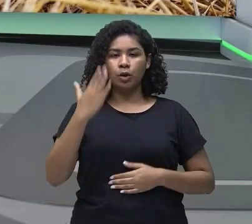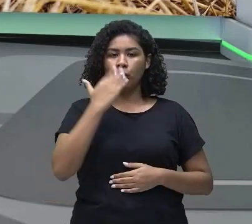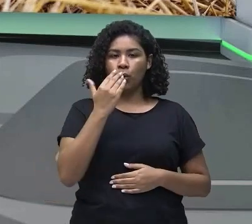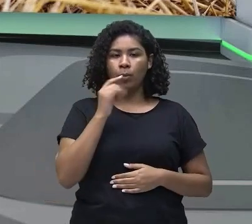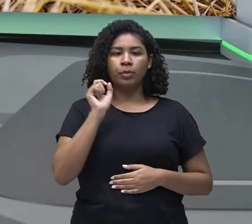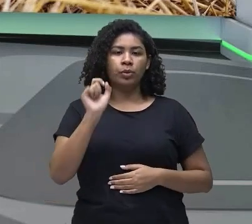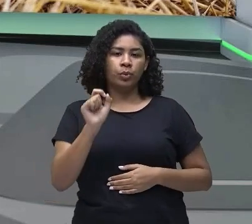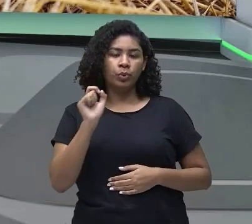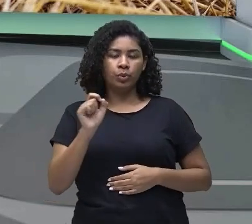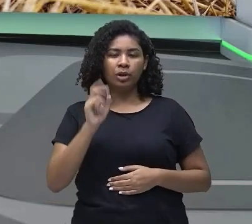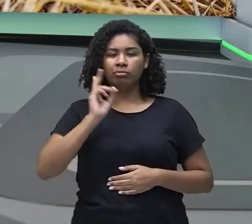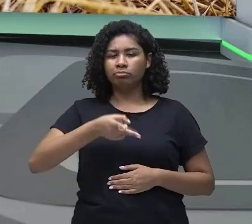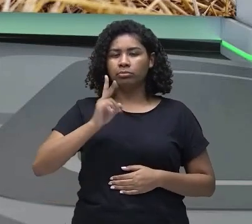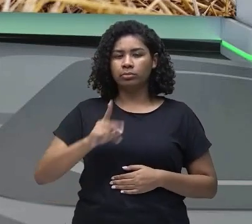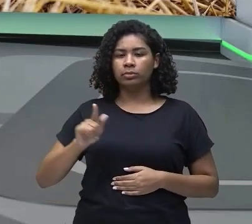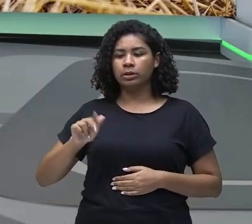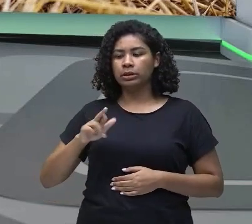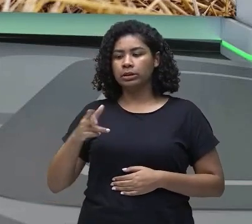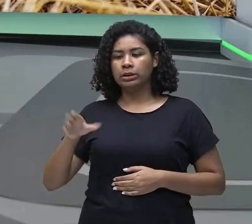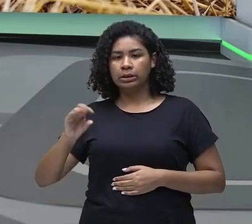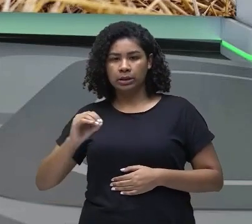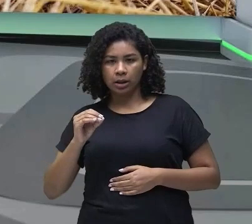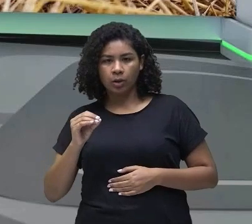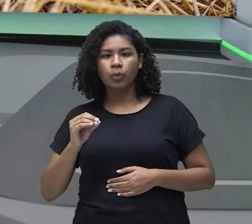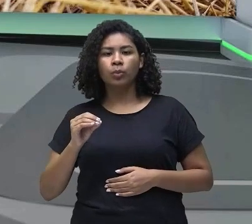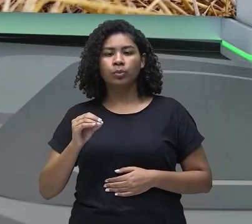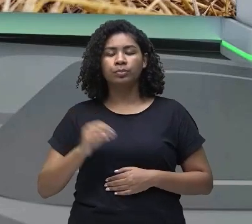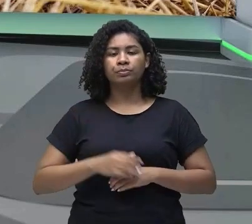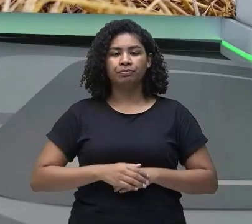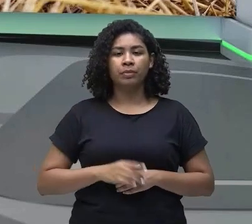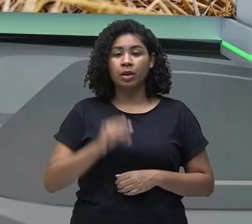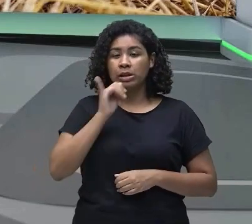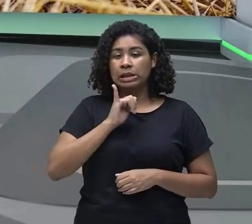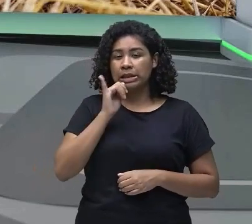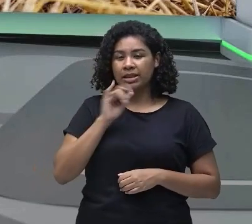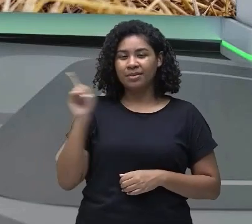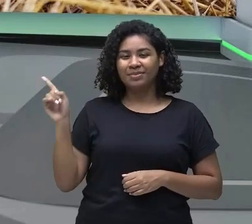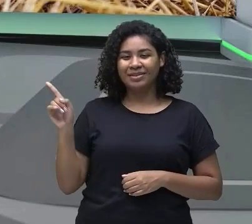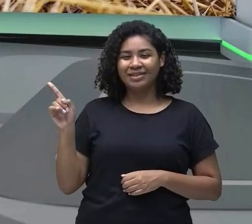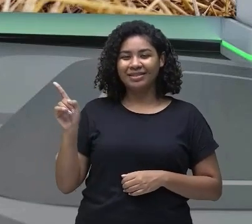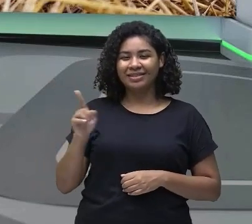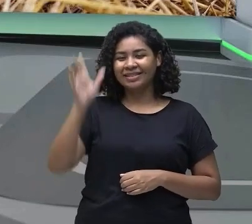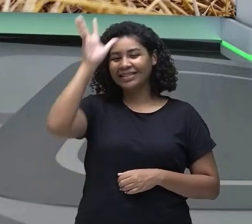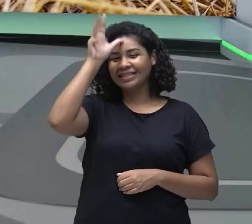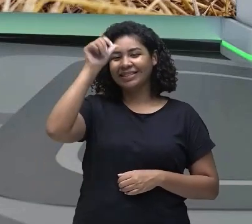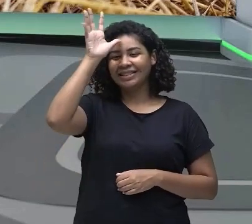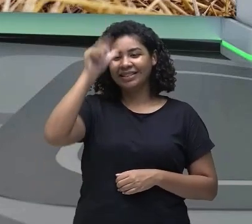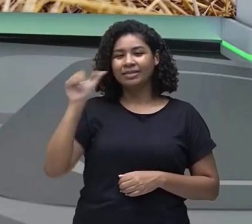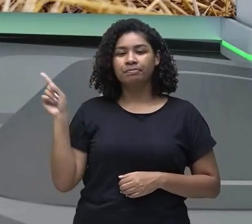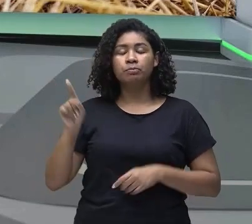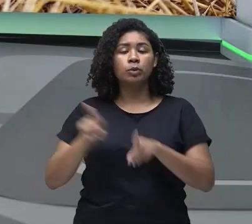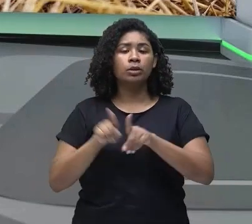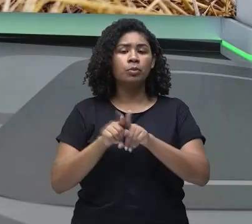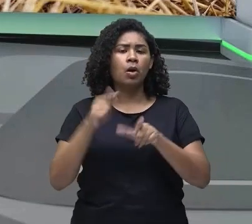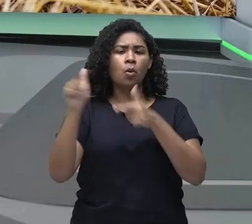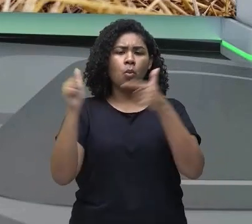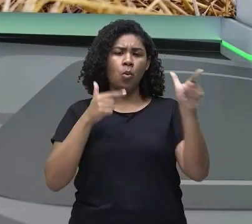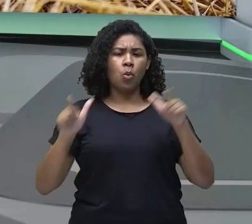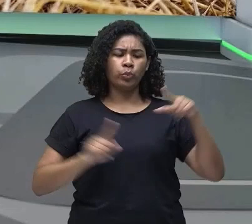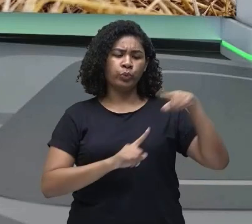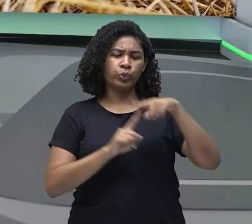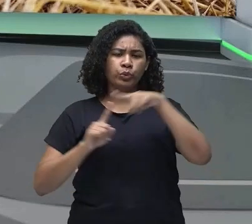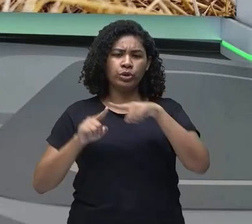de sementes e grãos. Exemplo, galinhas e várias outras espécies, né, de